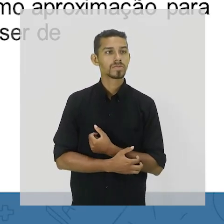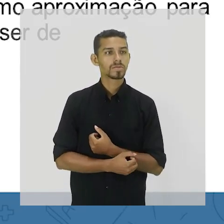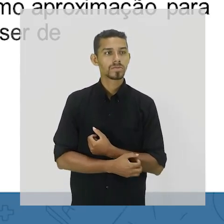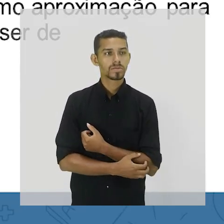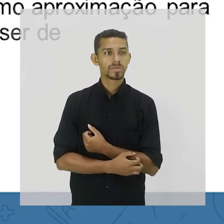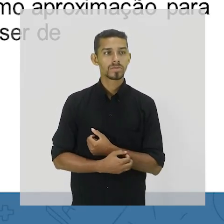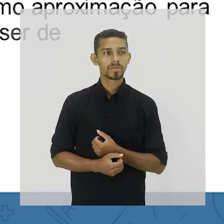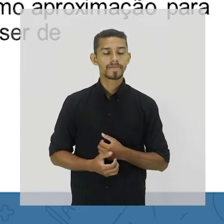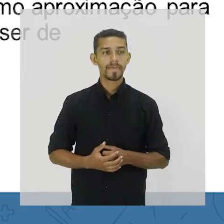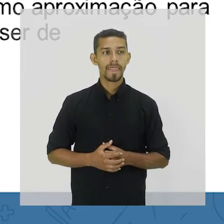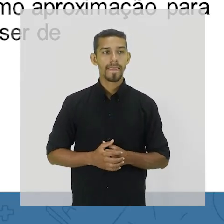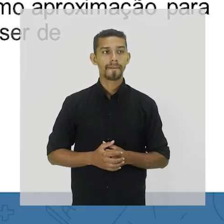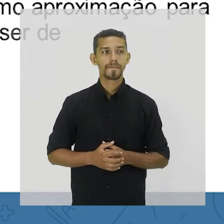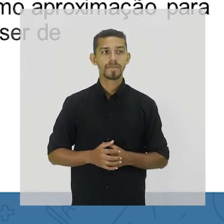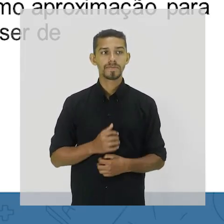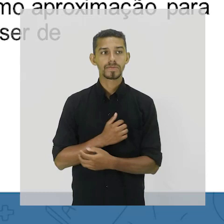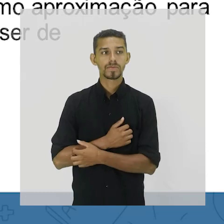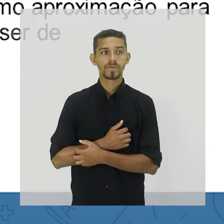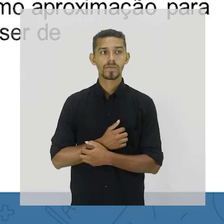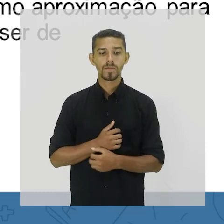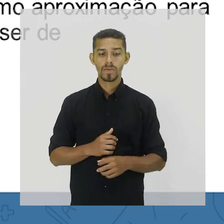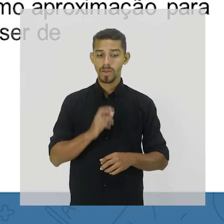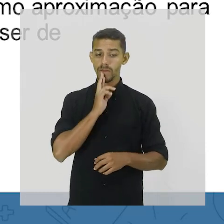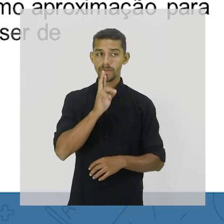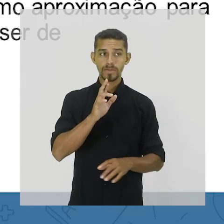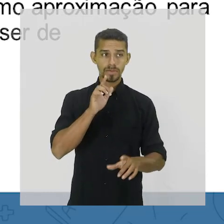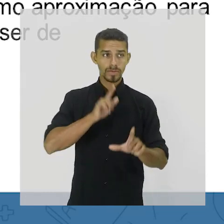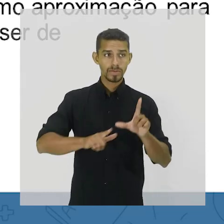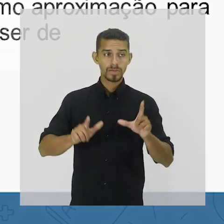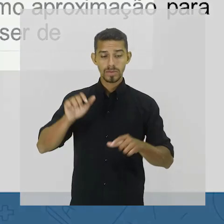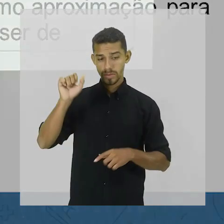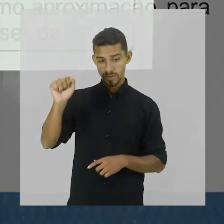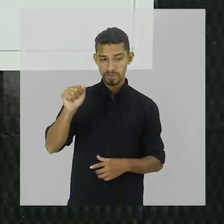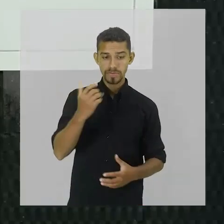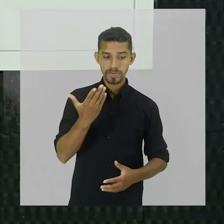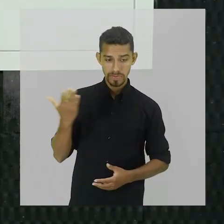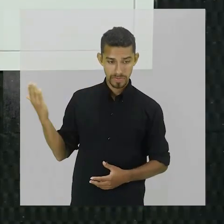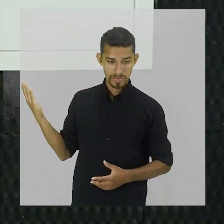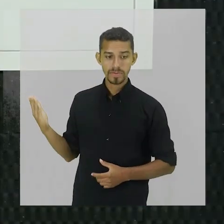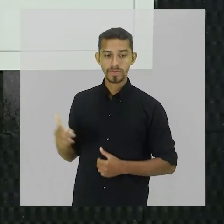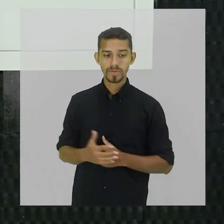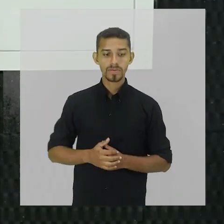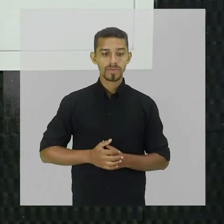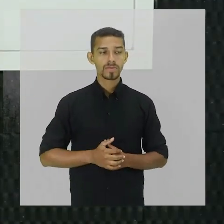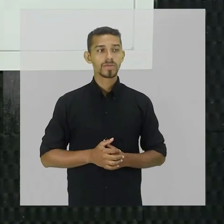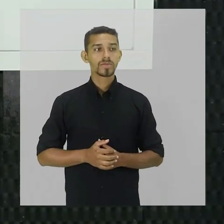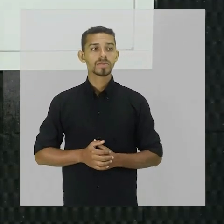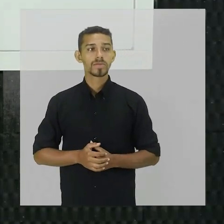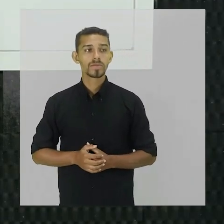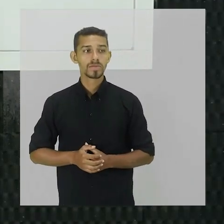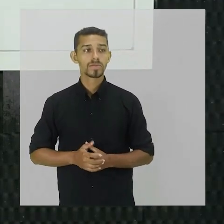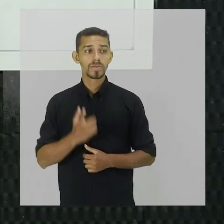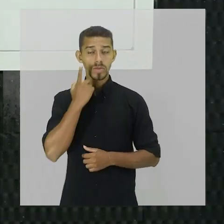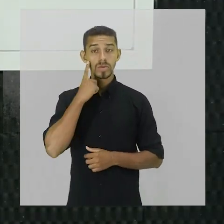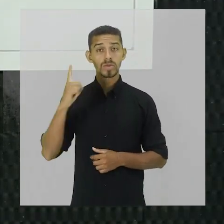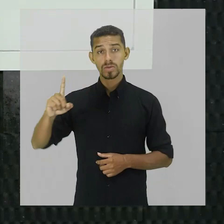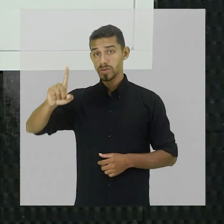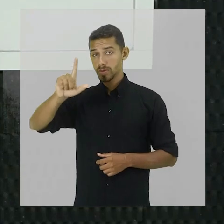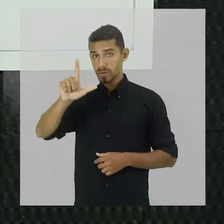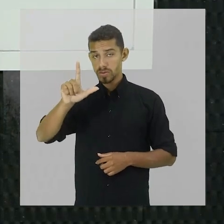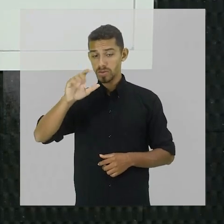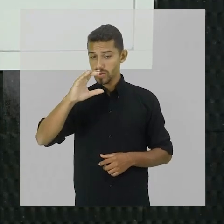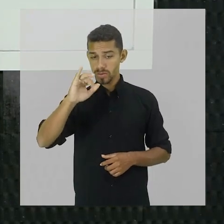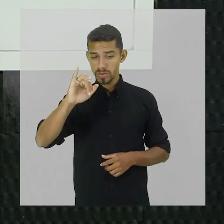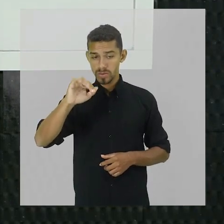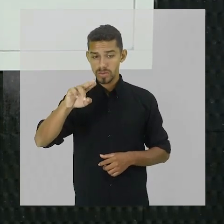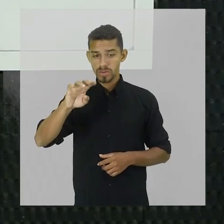Tá? Aí eu tenho resposta aí, letra A. Beleza, galera? Então, questão envolvendo o cilindro, o